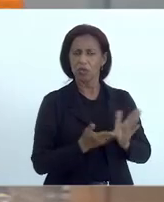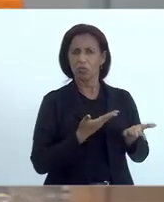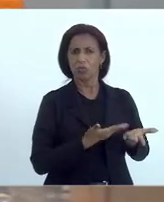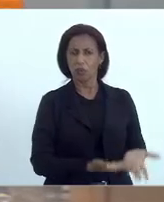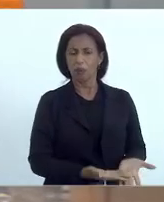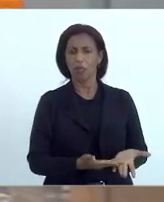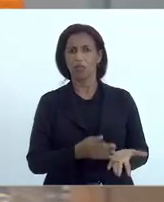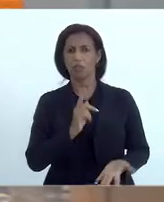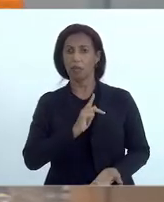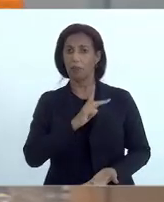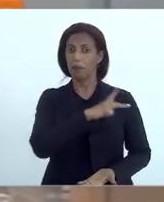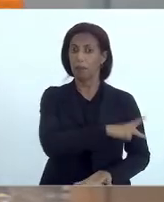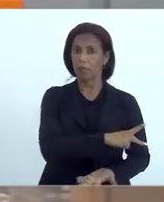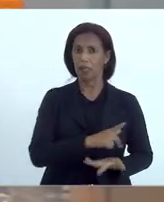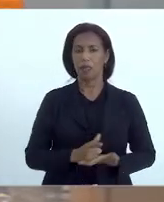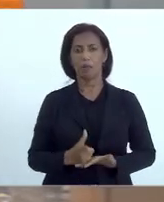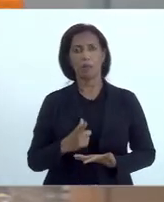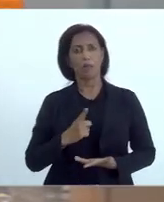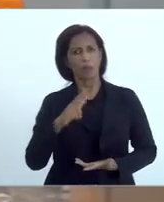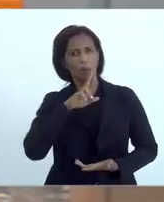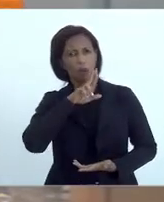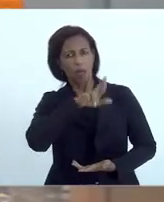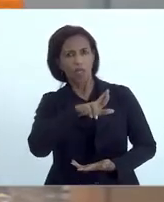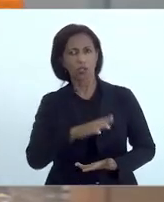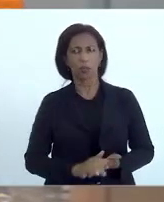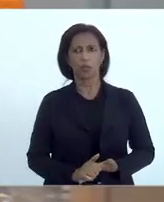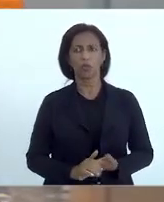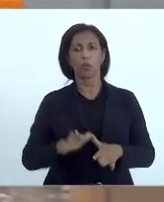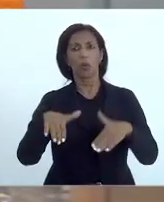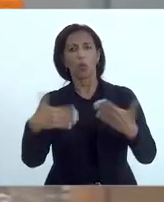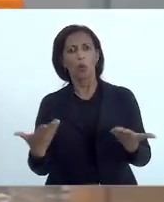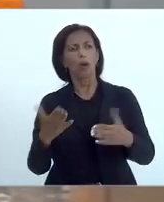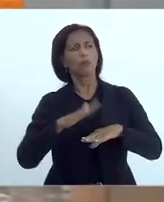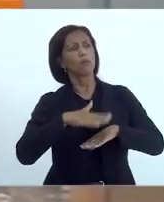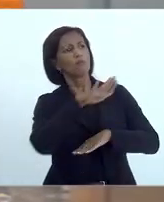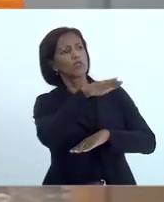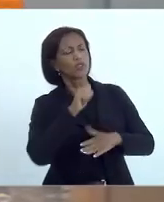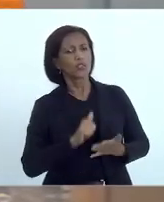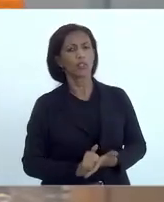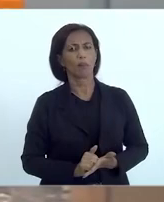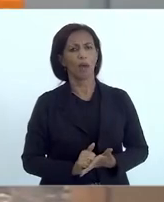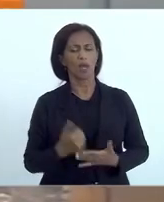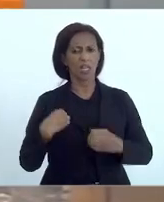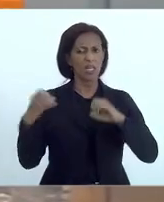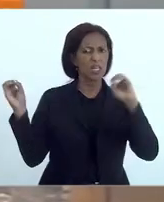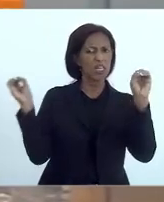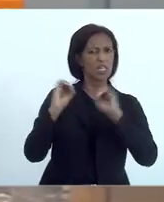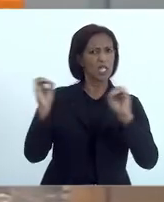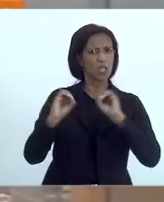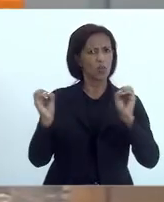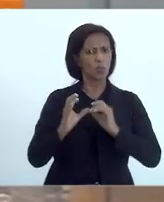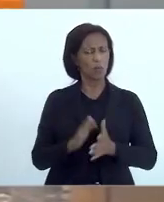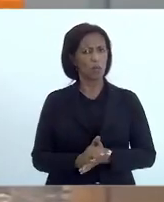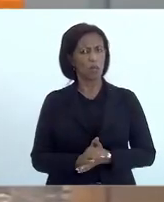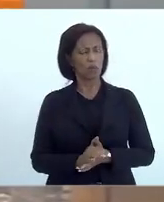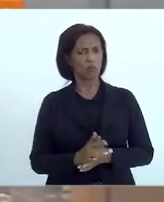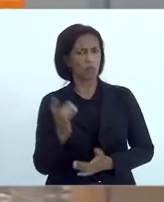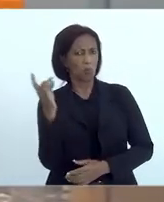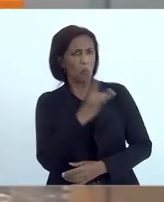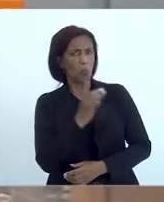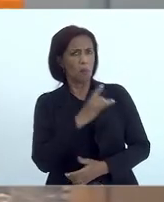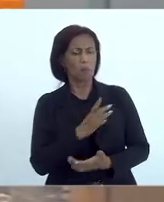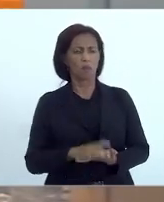da Polícia Militar estão cobrando aqui dei uma resposta a polícia militar Quando será o próximo chamamento hora nenhuma eu afrouxei para Polícia Militar